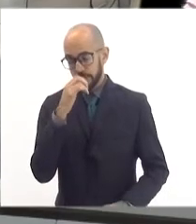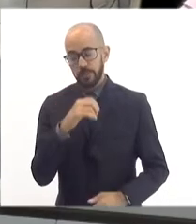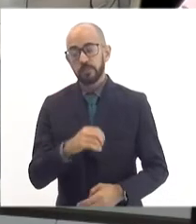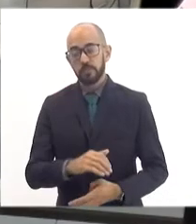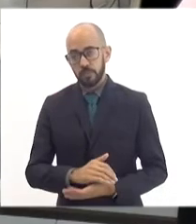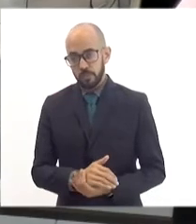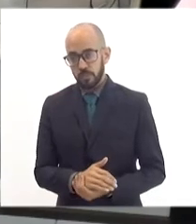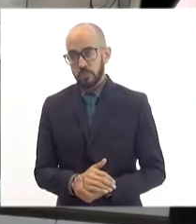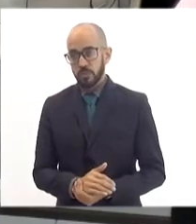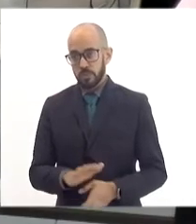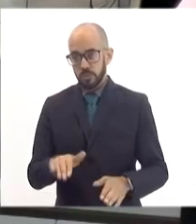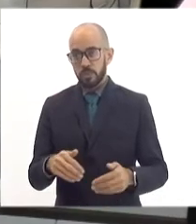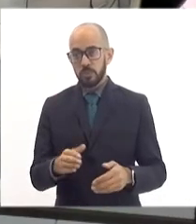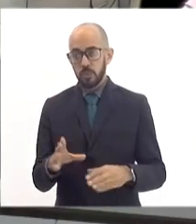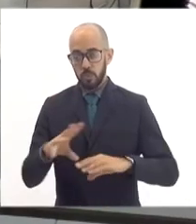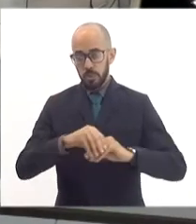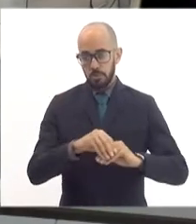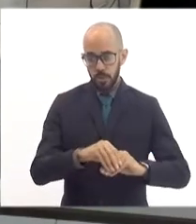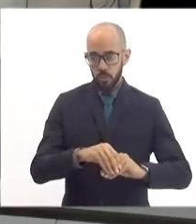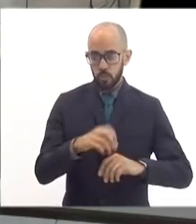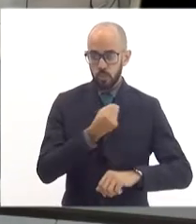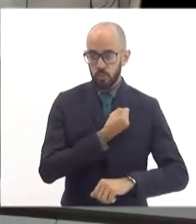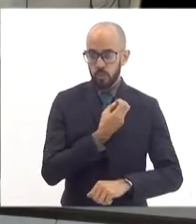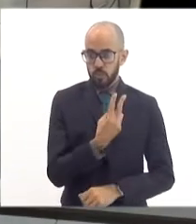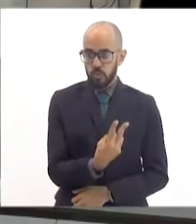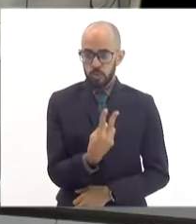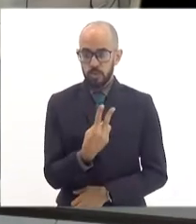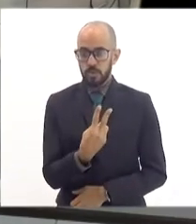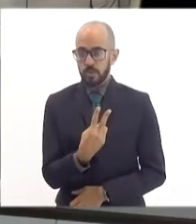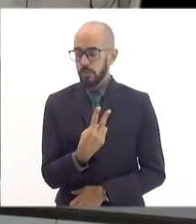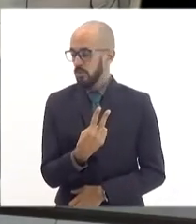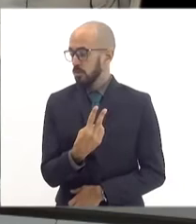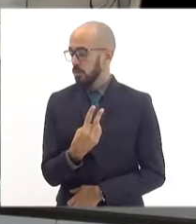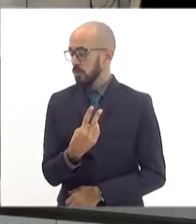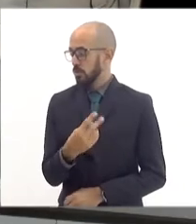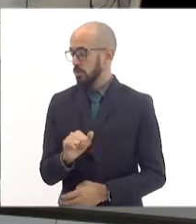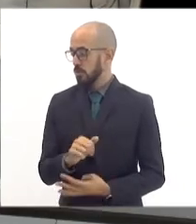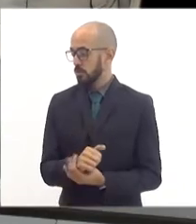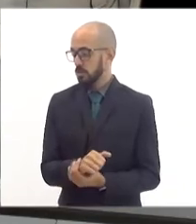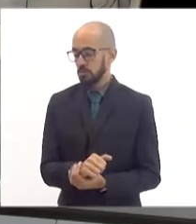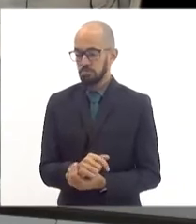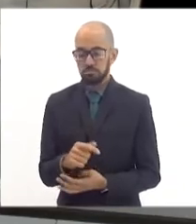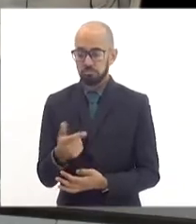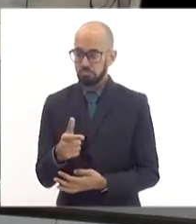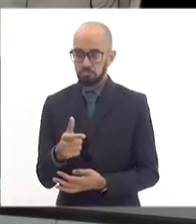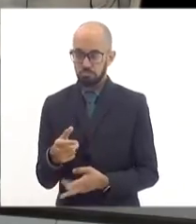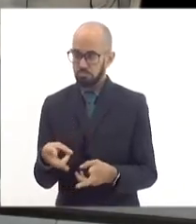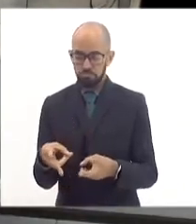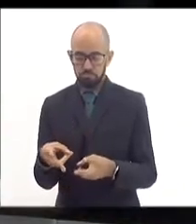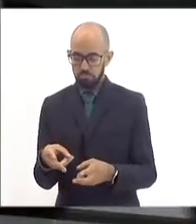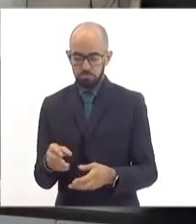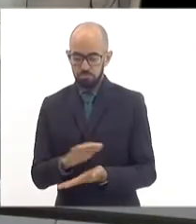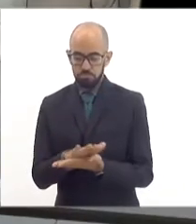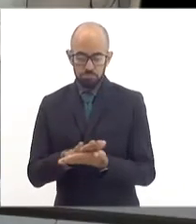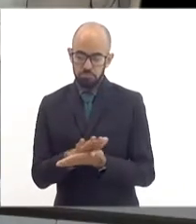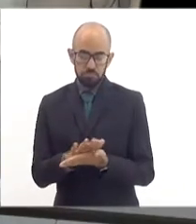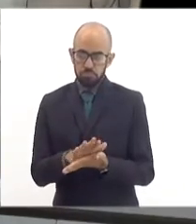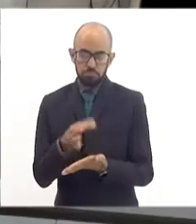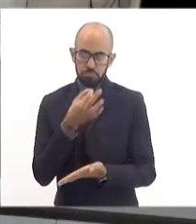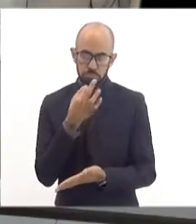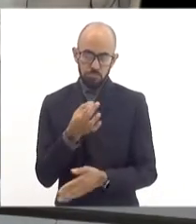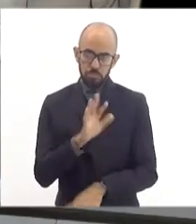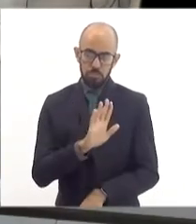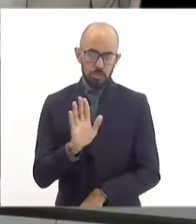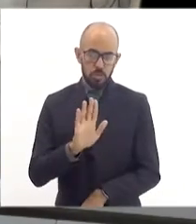A aditiva número 2, não temos nenhuma observação, que é a emenda